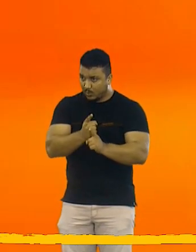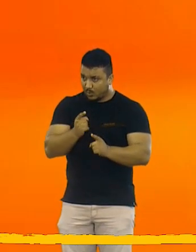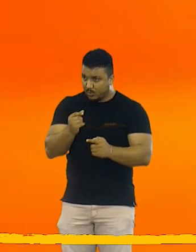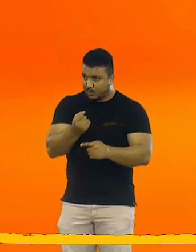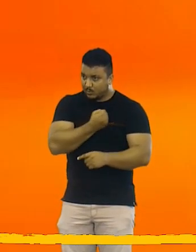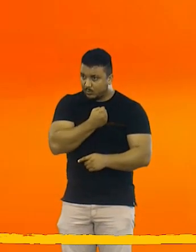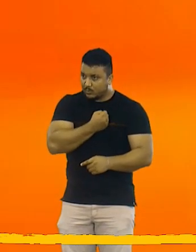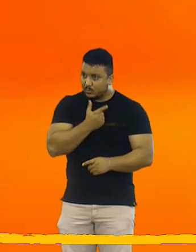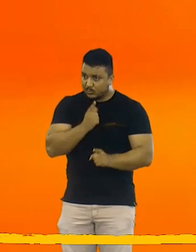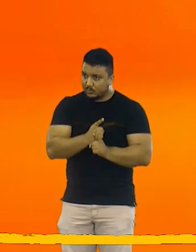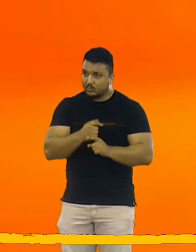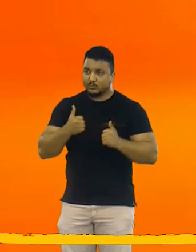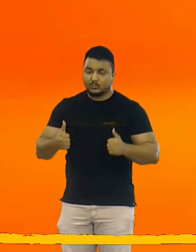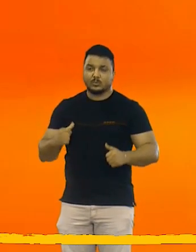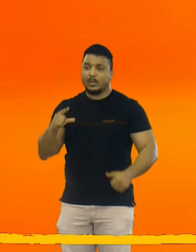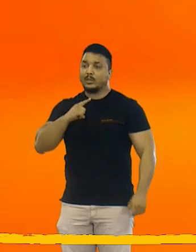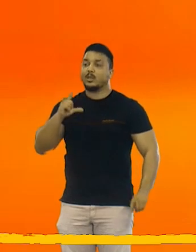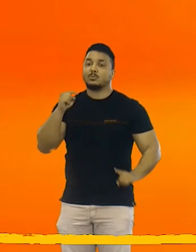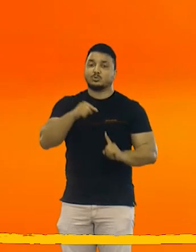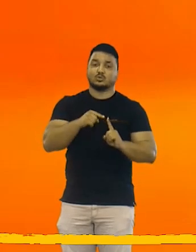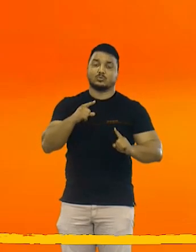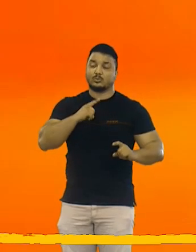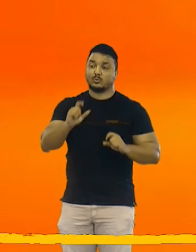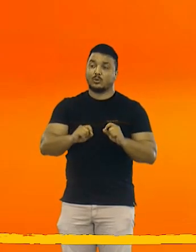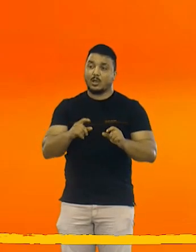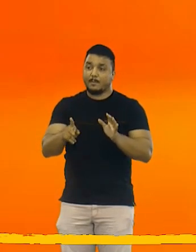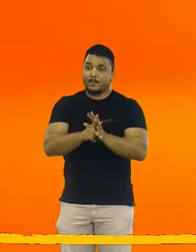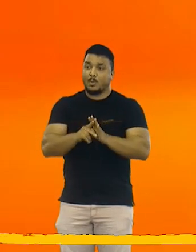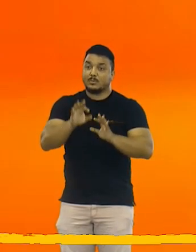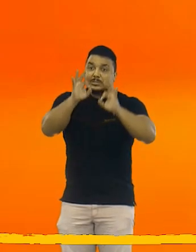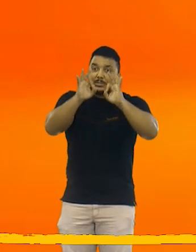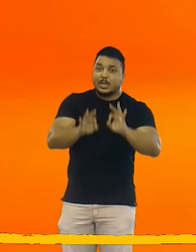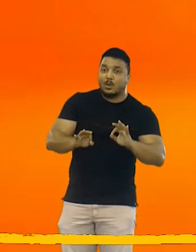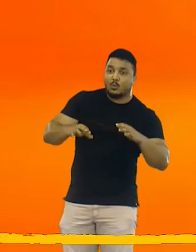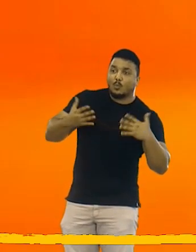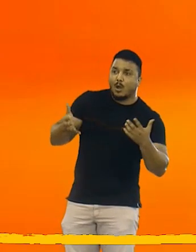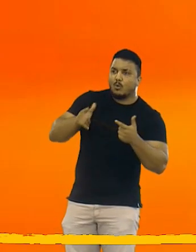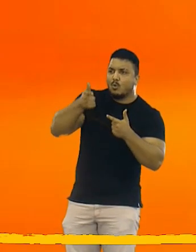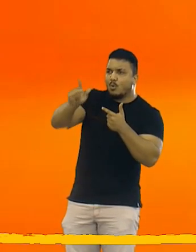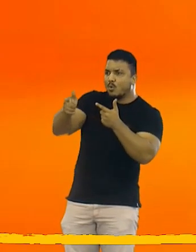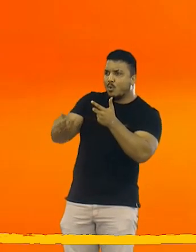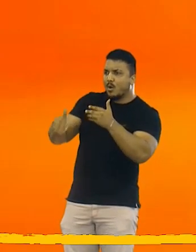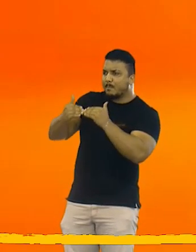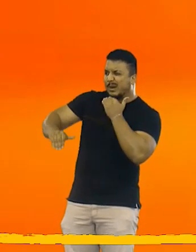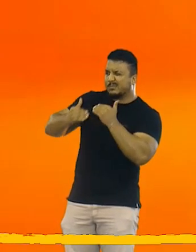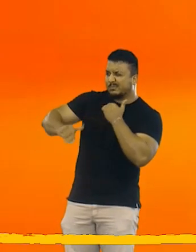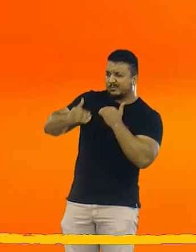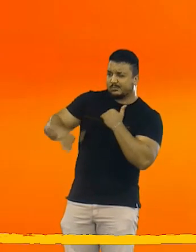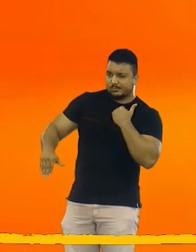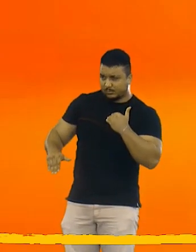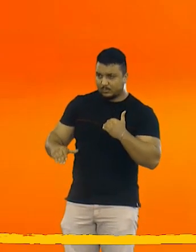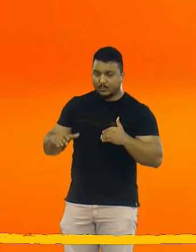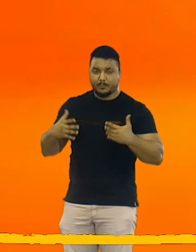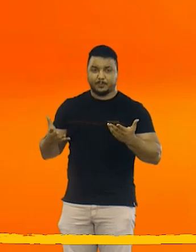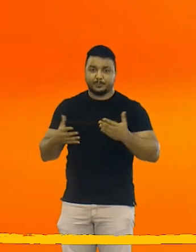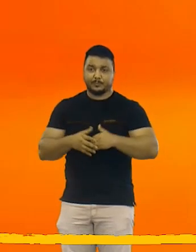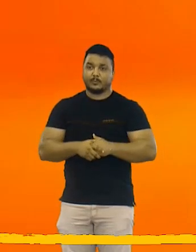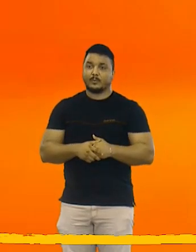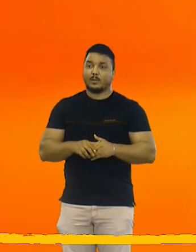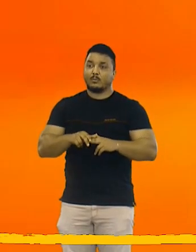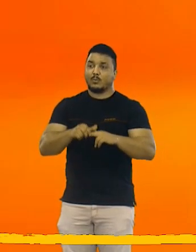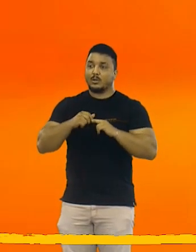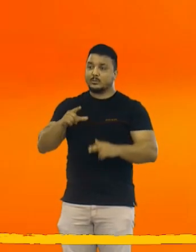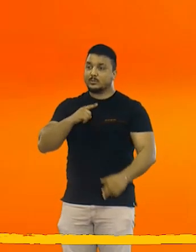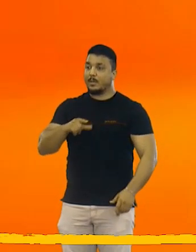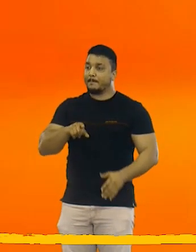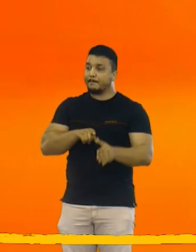alguns objetivos. Dentre eles, lhe direcionar para o item correto e outros que vão, de alguma forma, lhe distrair. Então, olhando para as